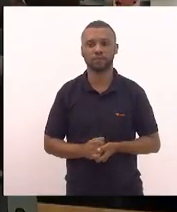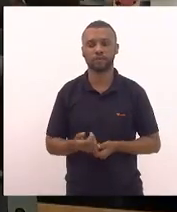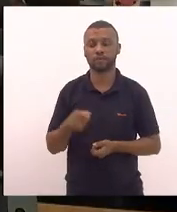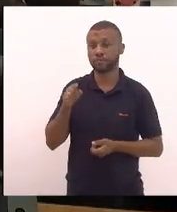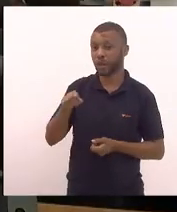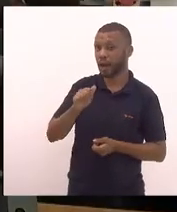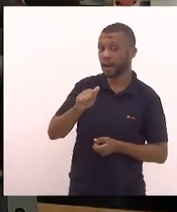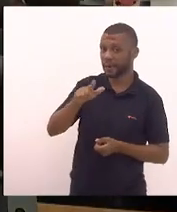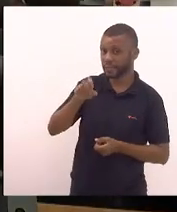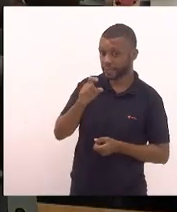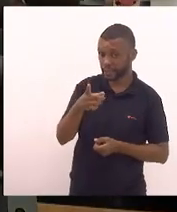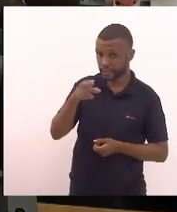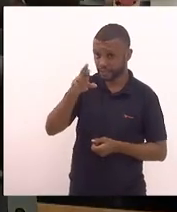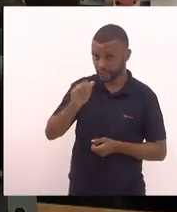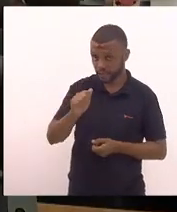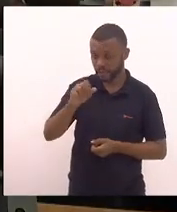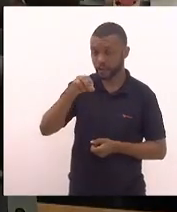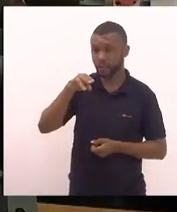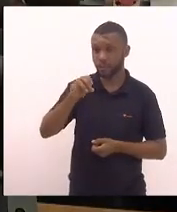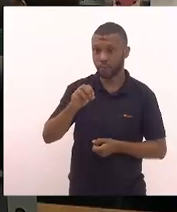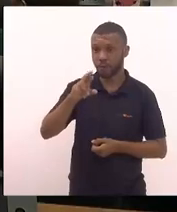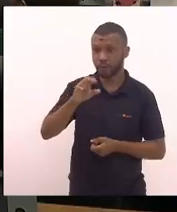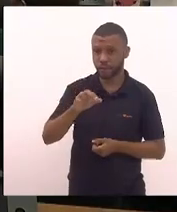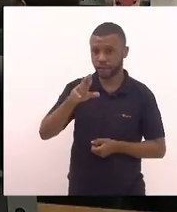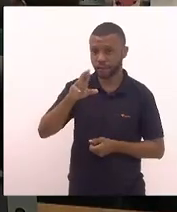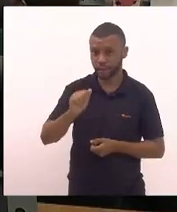Alessandra Moreira dos Santos.